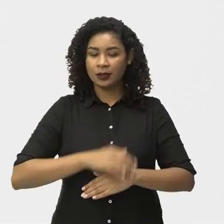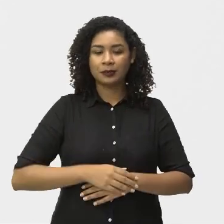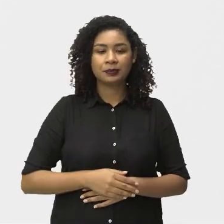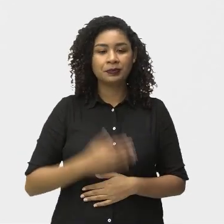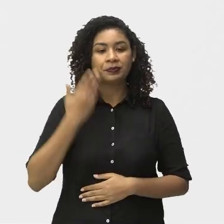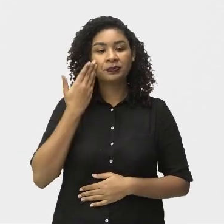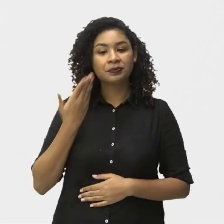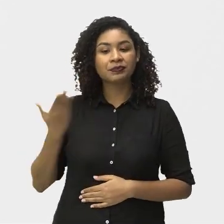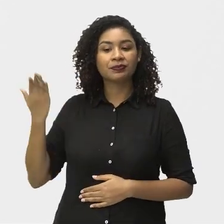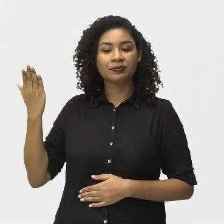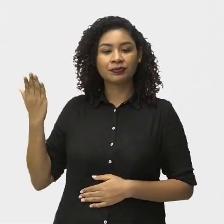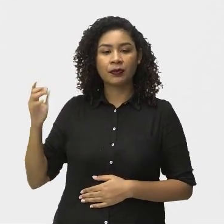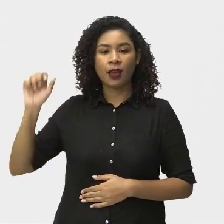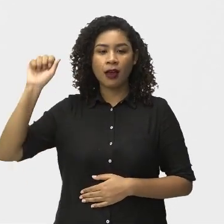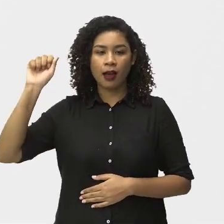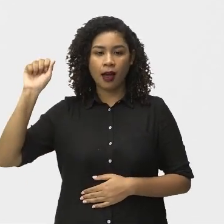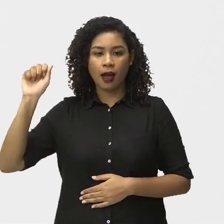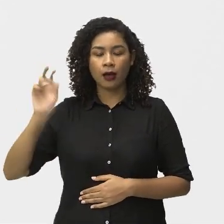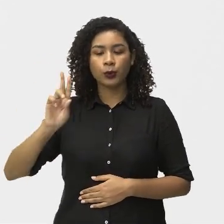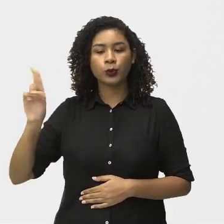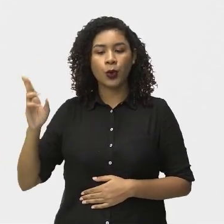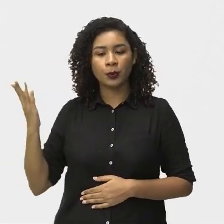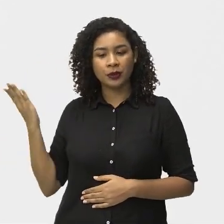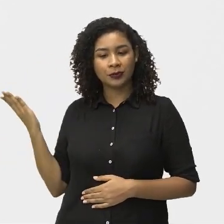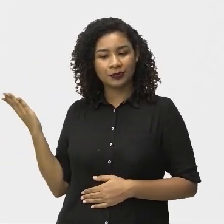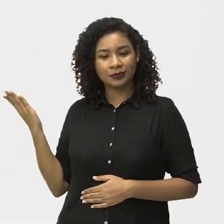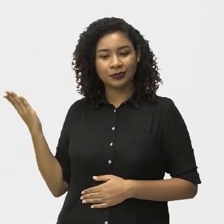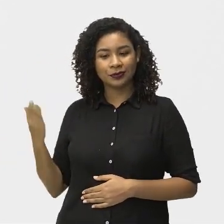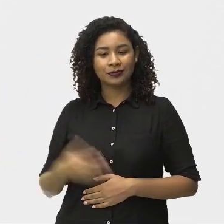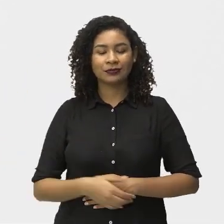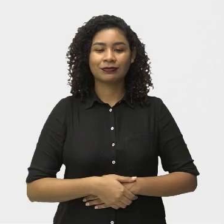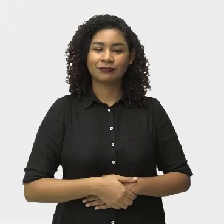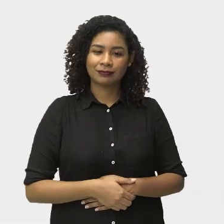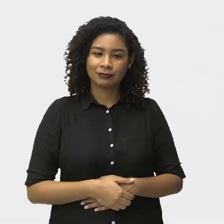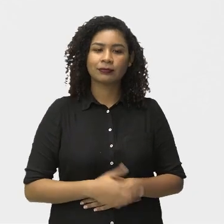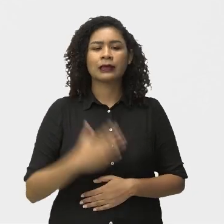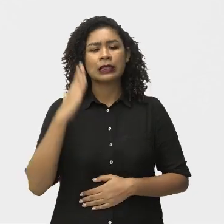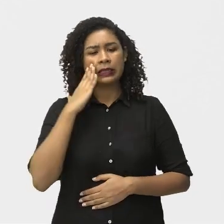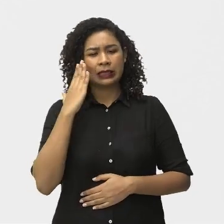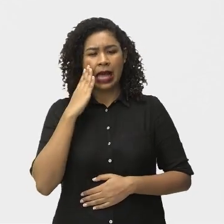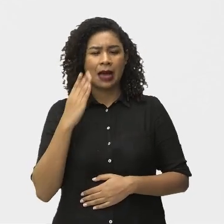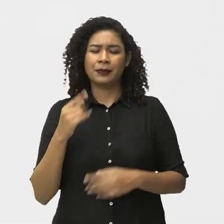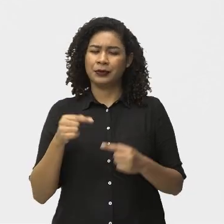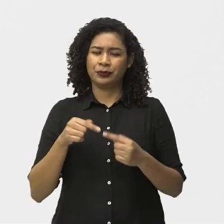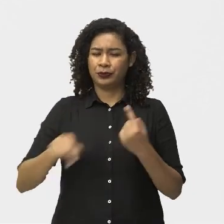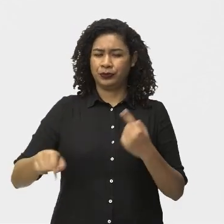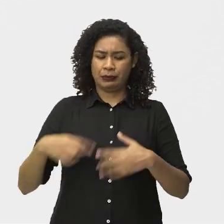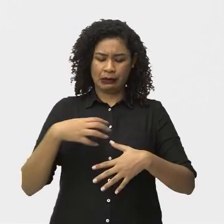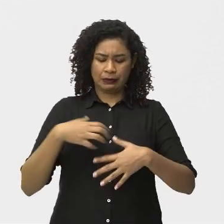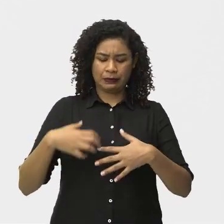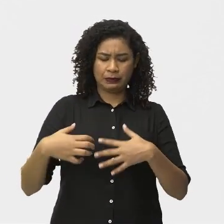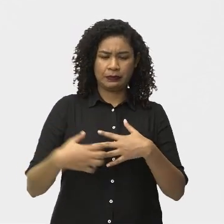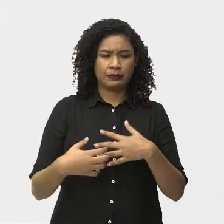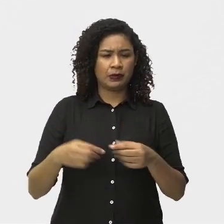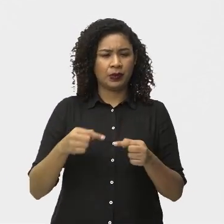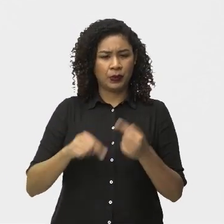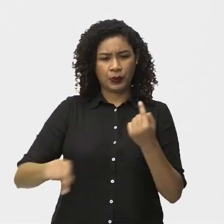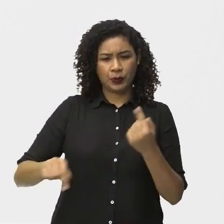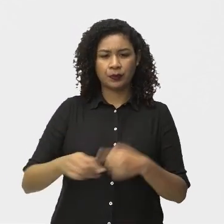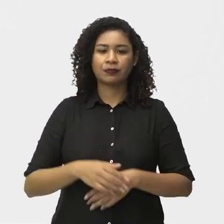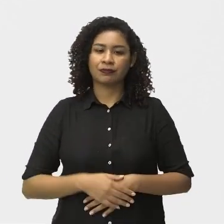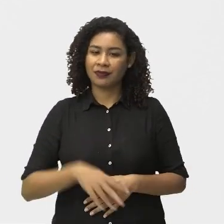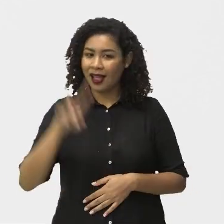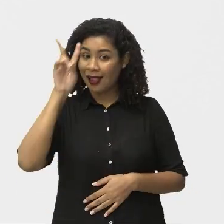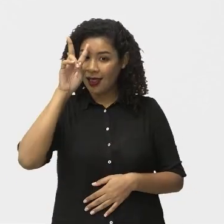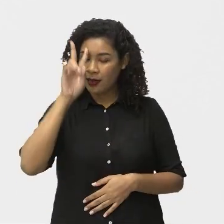imagem nós temos então letra A, epidídimo e uretra, né? A gente sabe que eles não são glândulas. A uretra, no caso, é um canal ali que